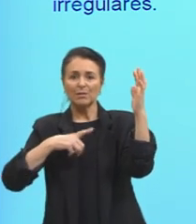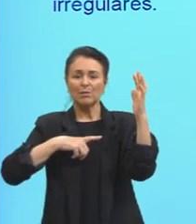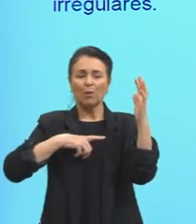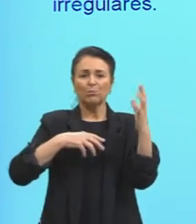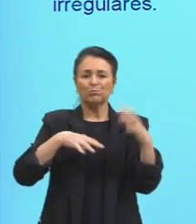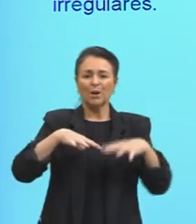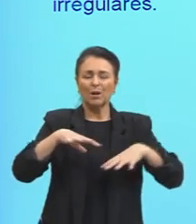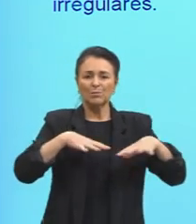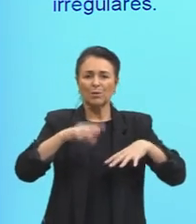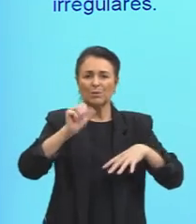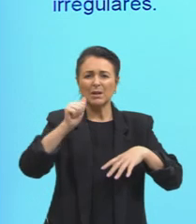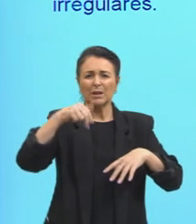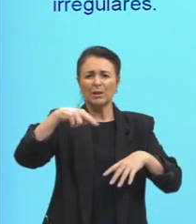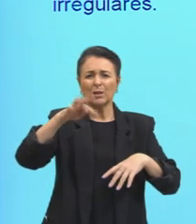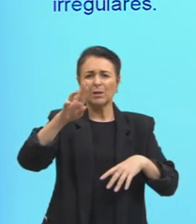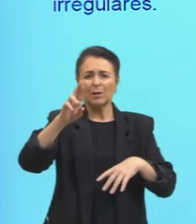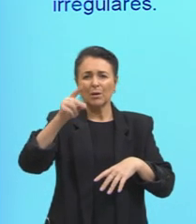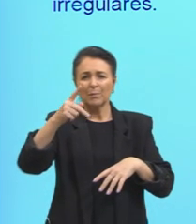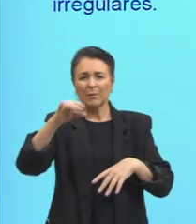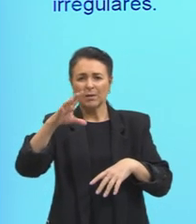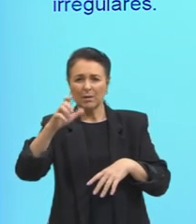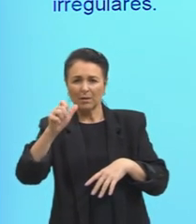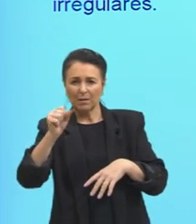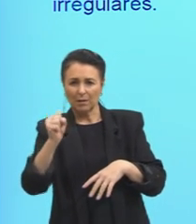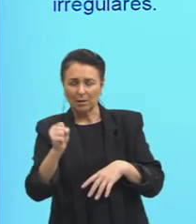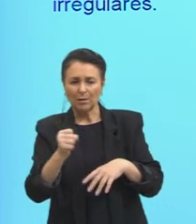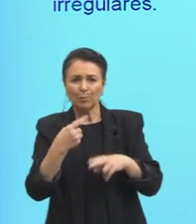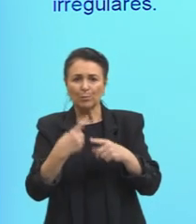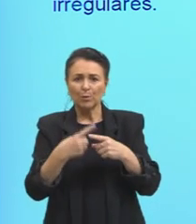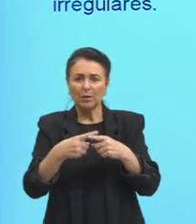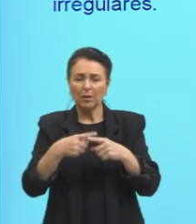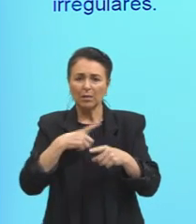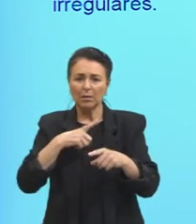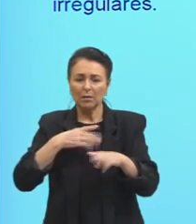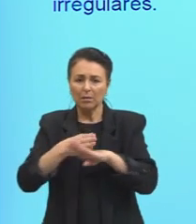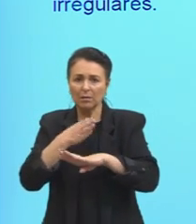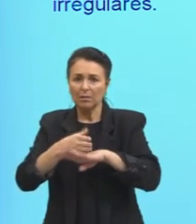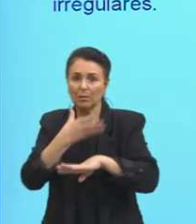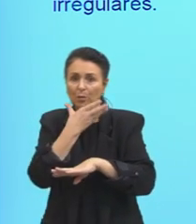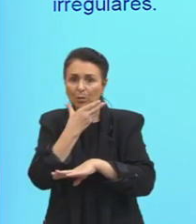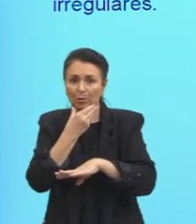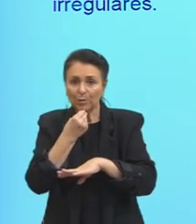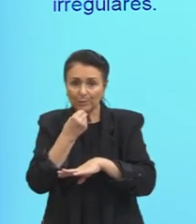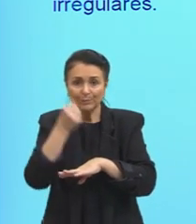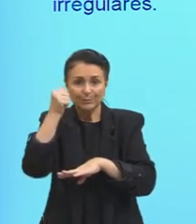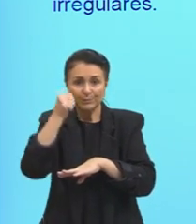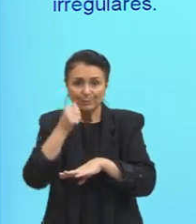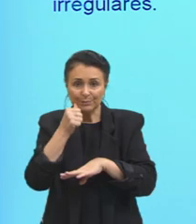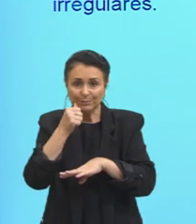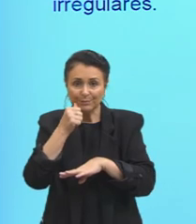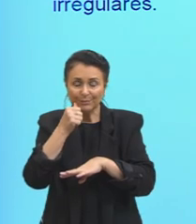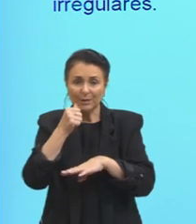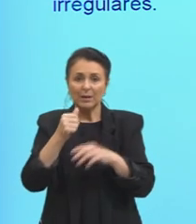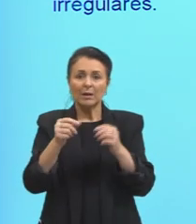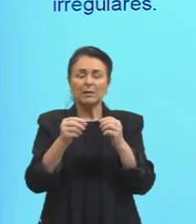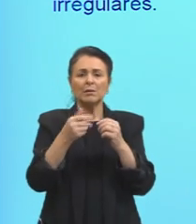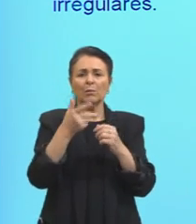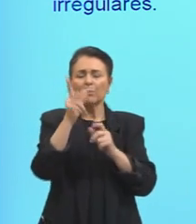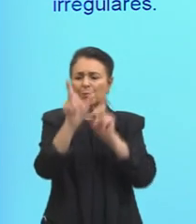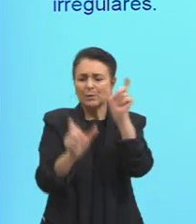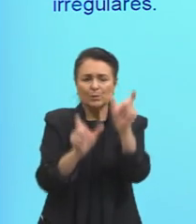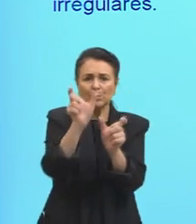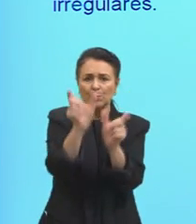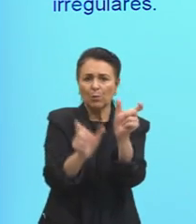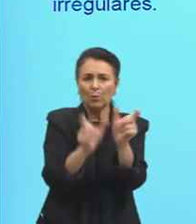Isso quer dizer ações do homem ajudam esse esse movimento de massa a gurizada como como a gente falou nessa são